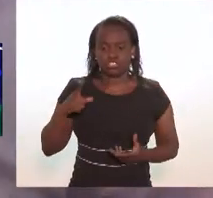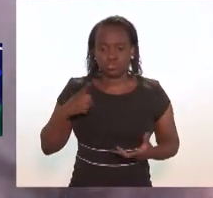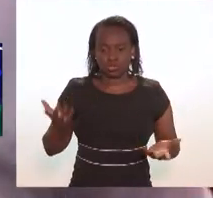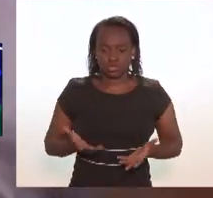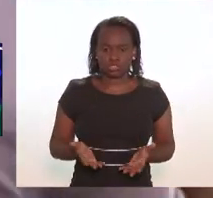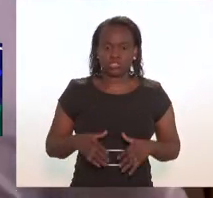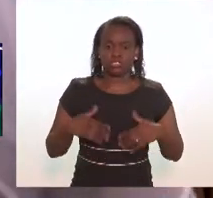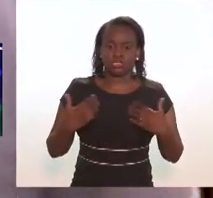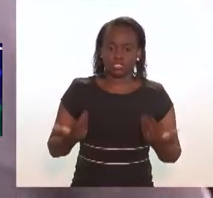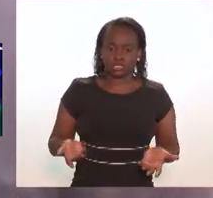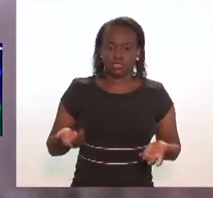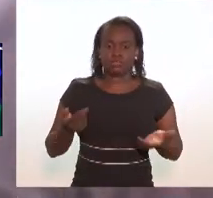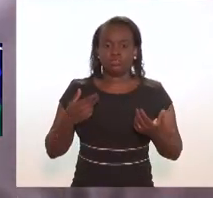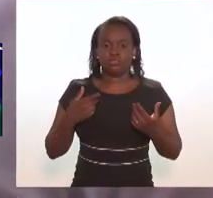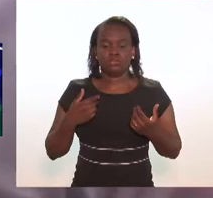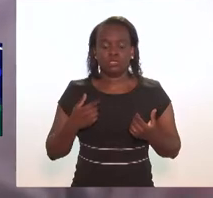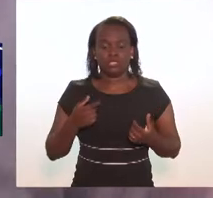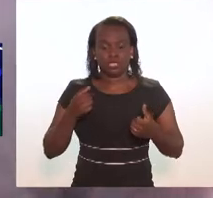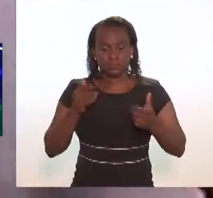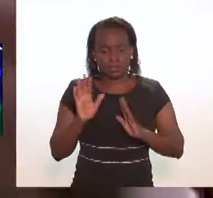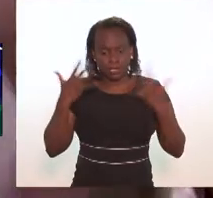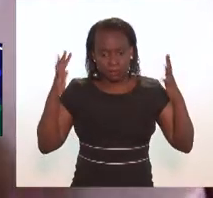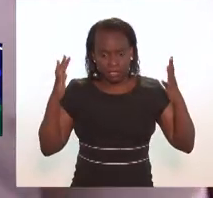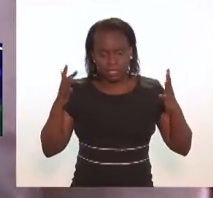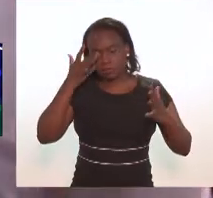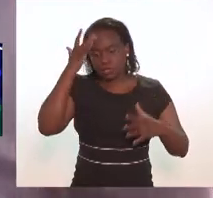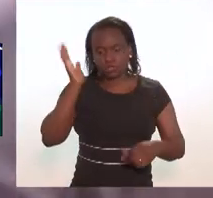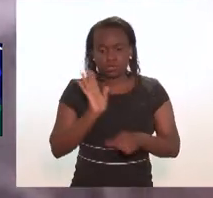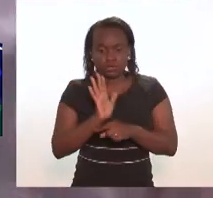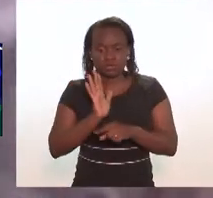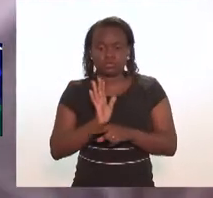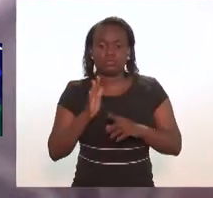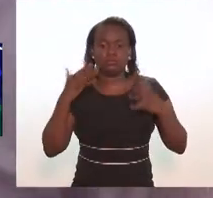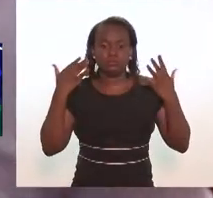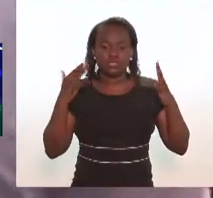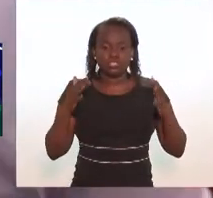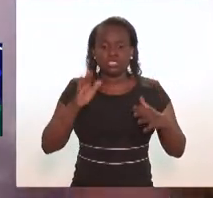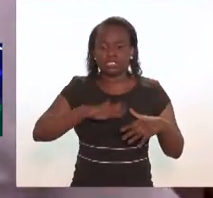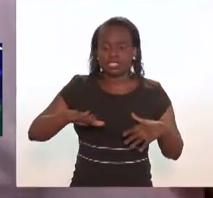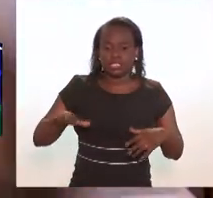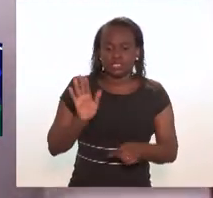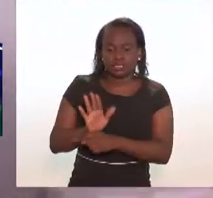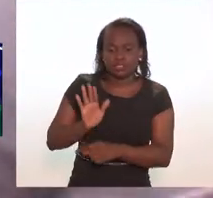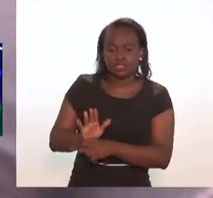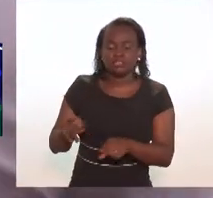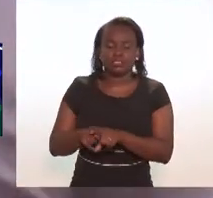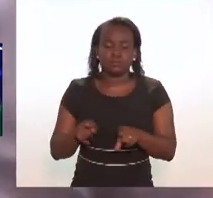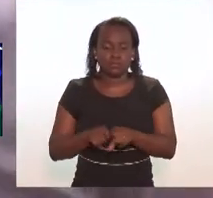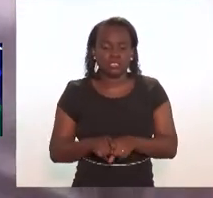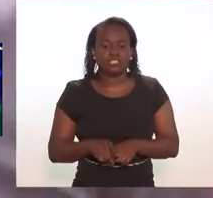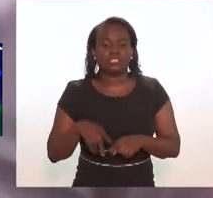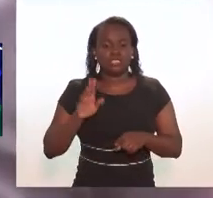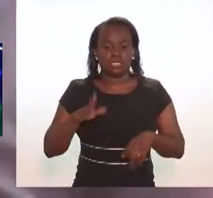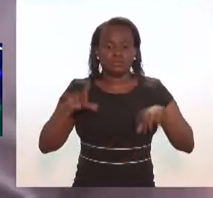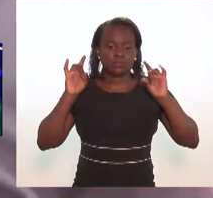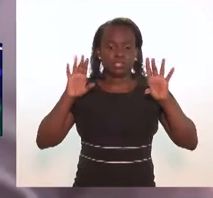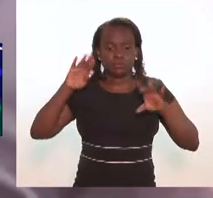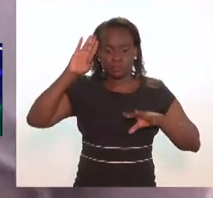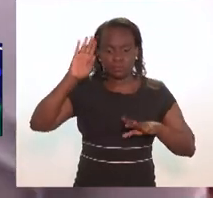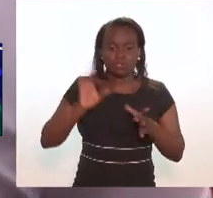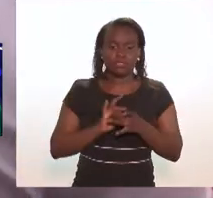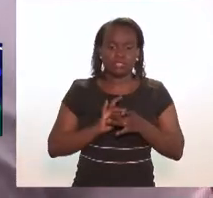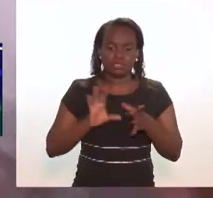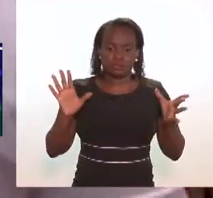Então, parabenizar aí o autor para tentar proteger realmente as nossas crianças e, obviamente, sempre privilegiando a liberdade